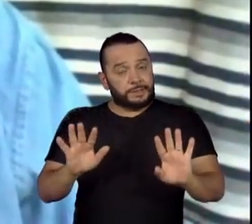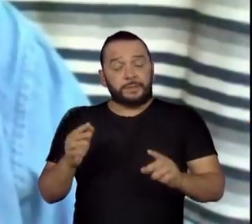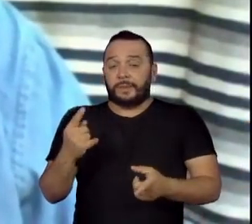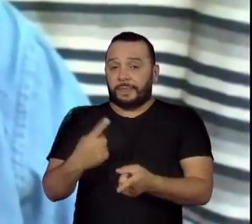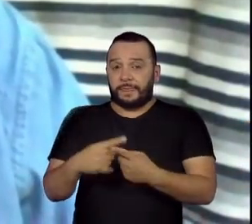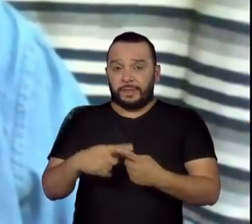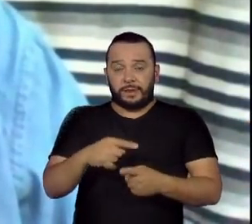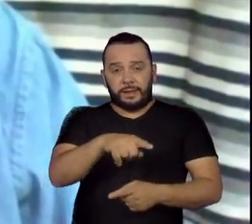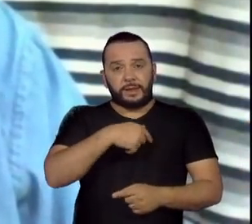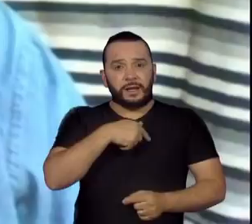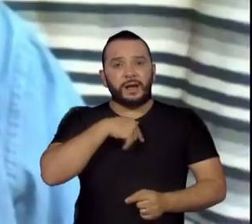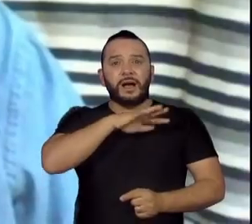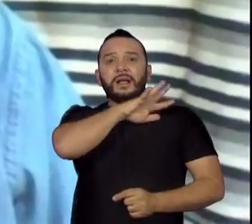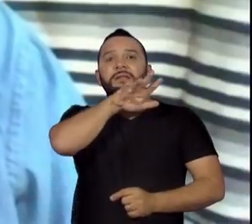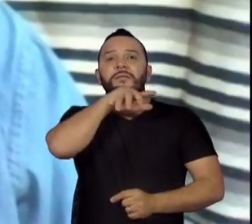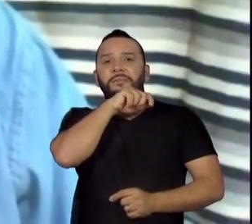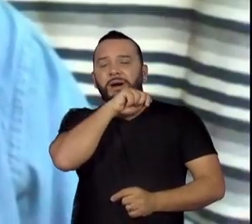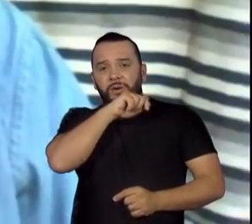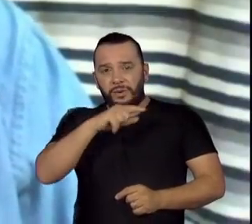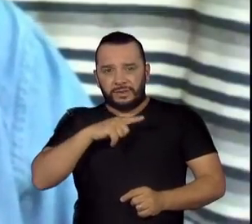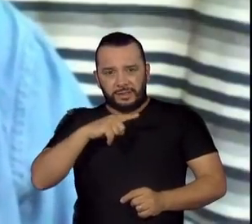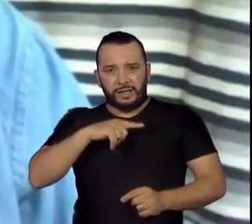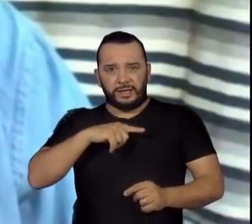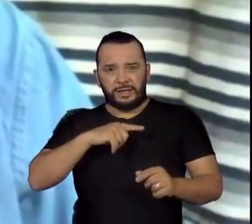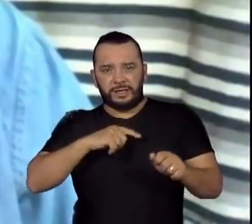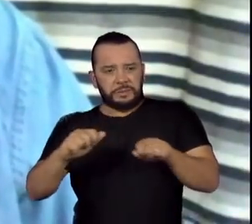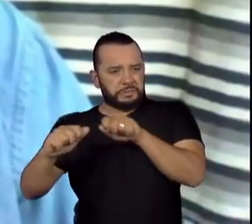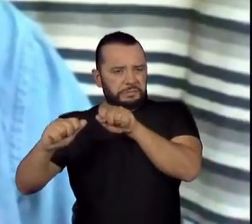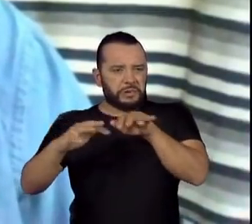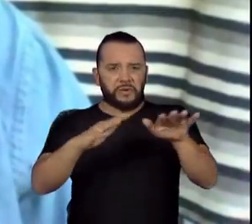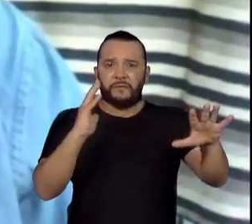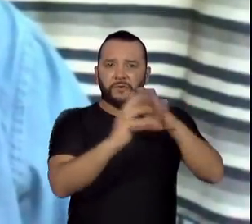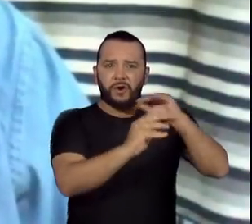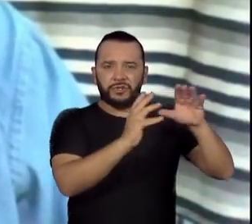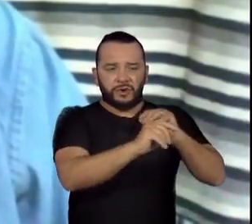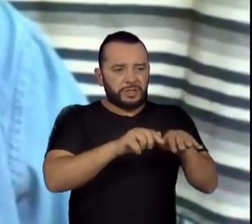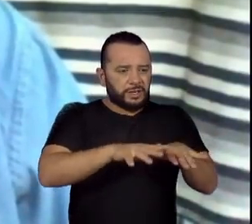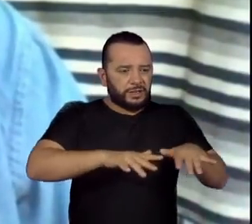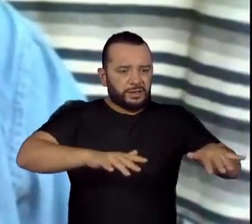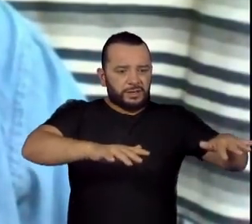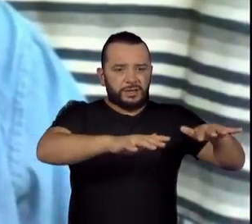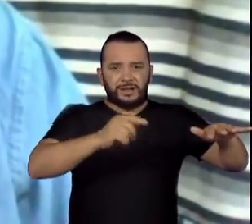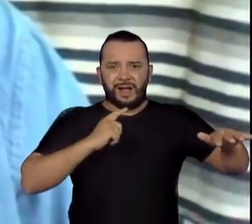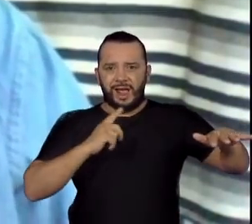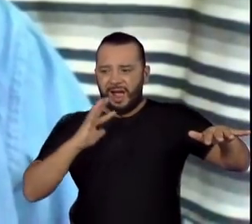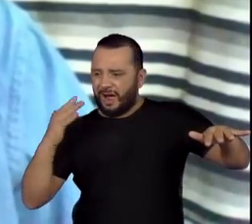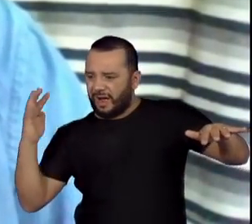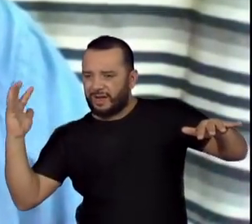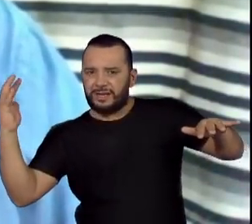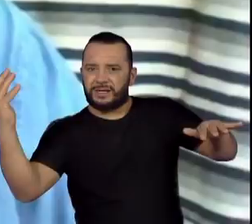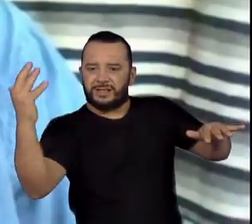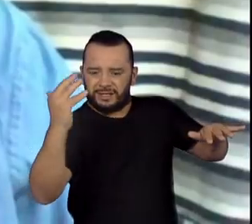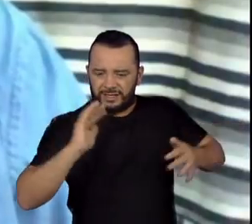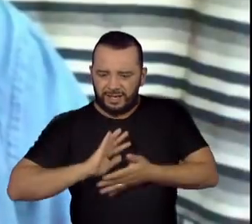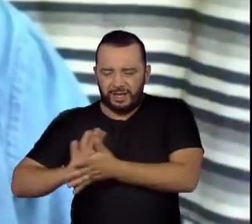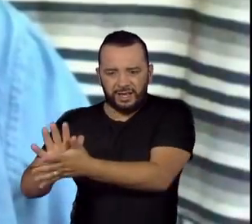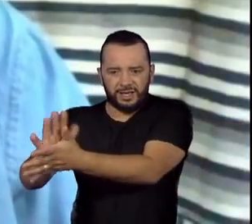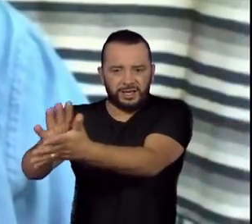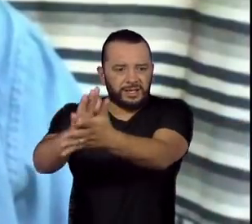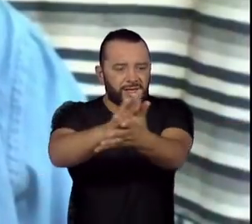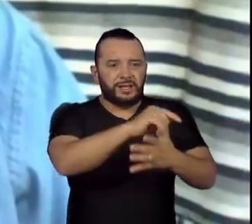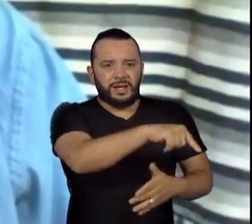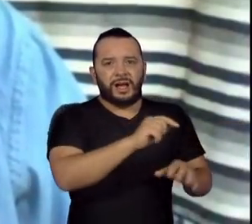isolamento de espécies em determinadas áreas e diminuindo a população